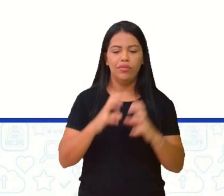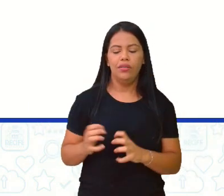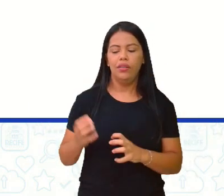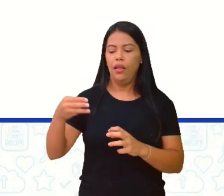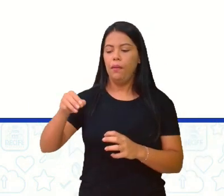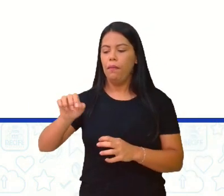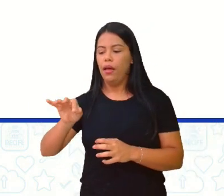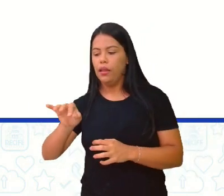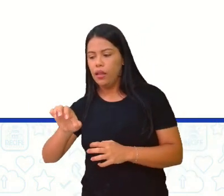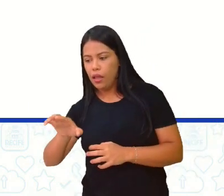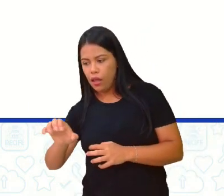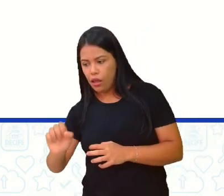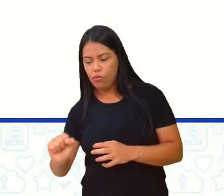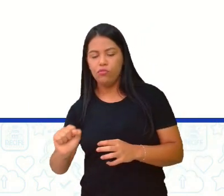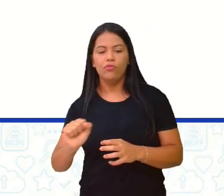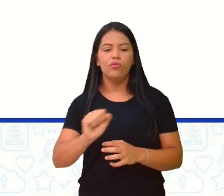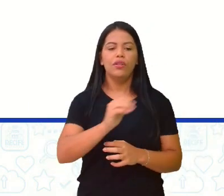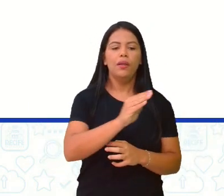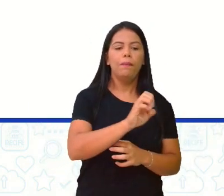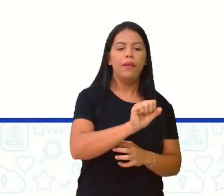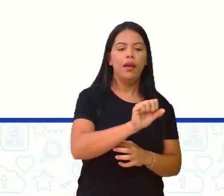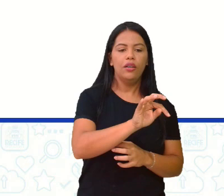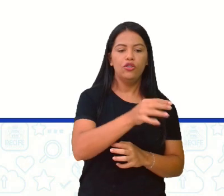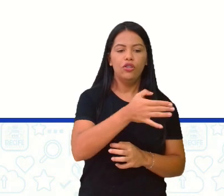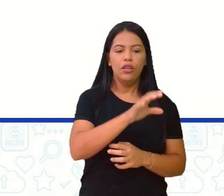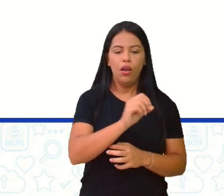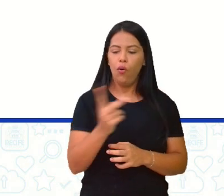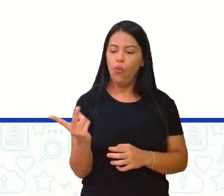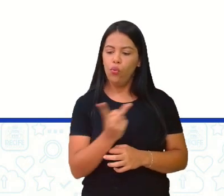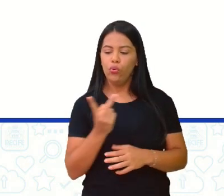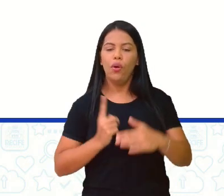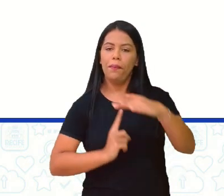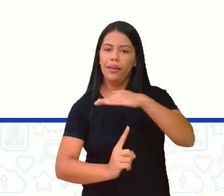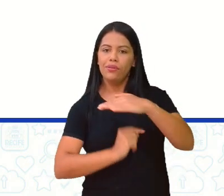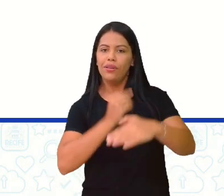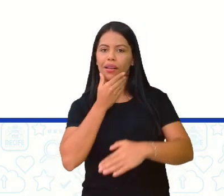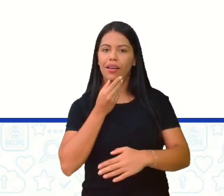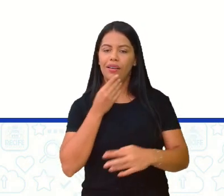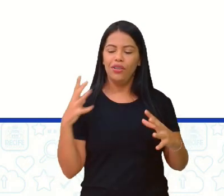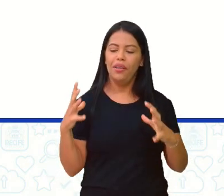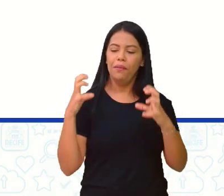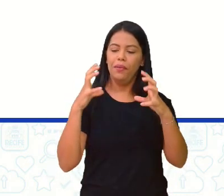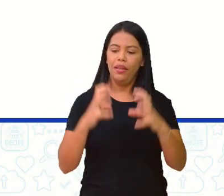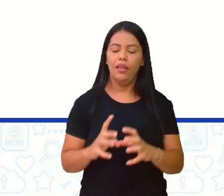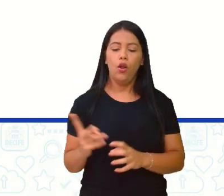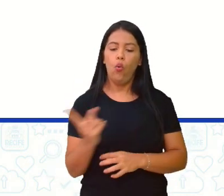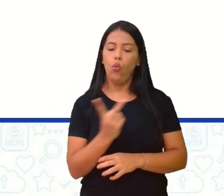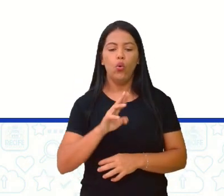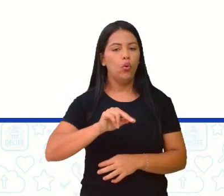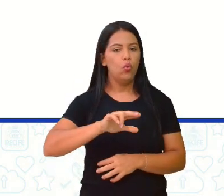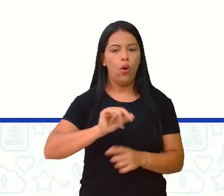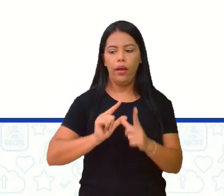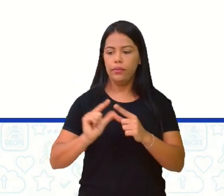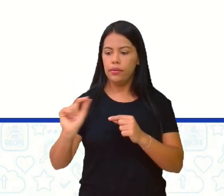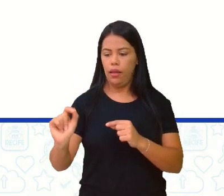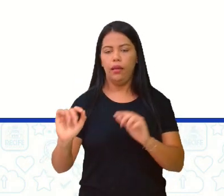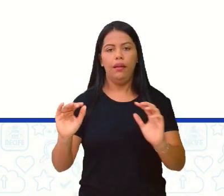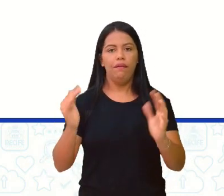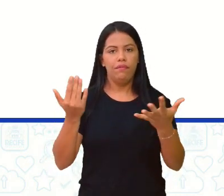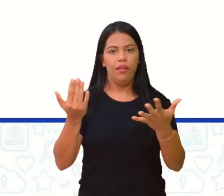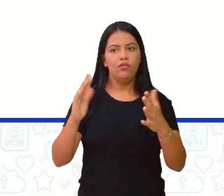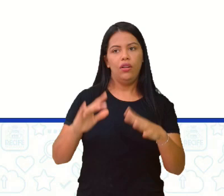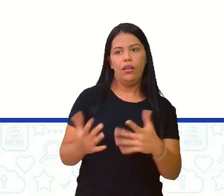únicos personagens que não saem de cena. As cenas acontecem na frente, para o banco de músicos, né? E as